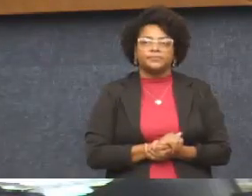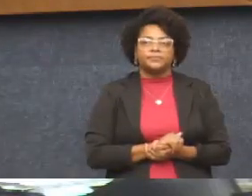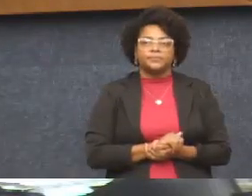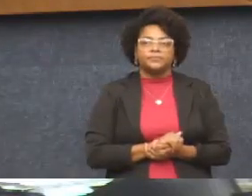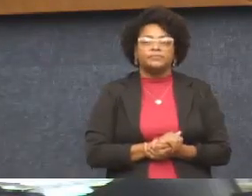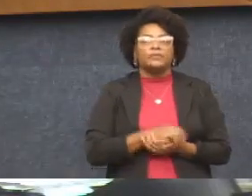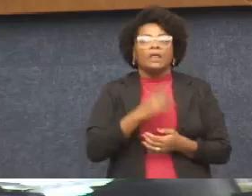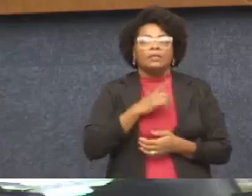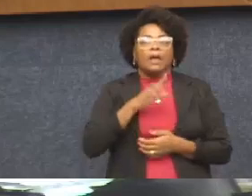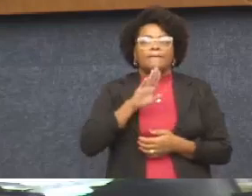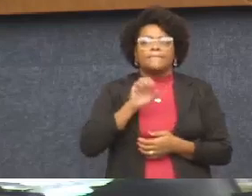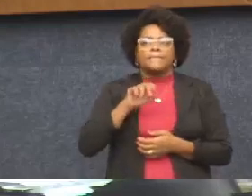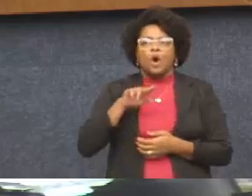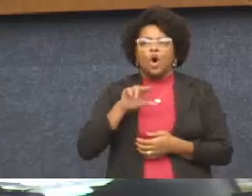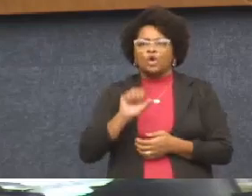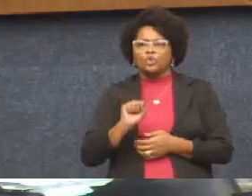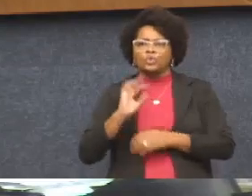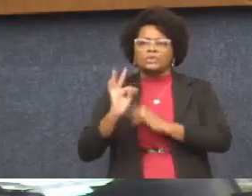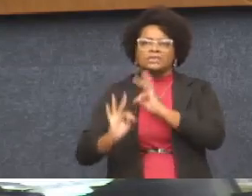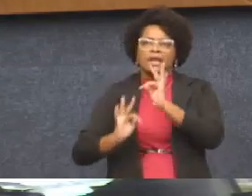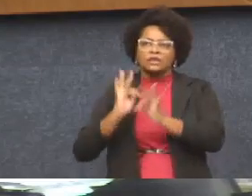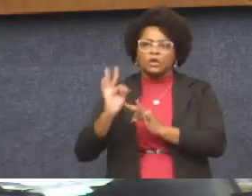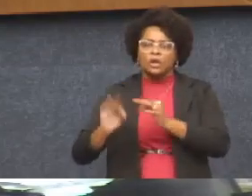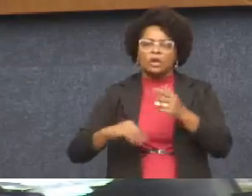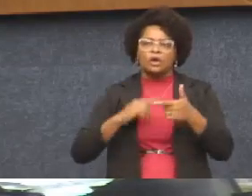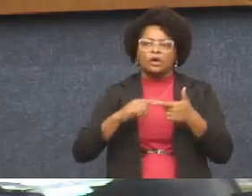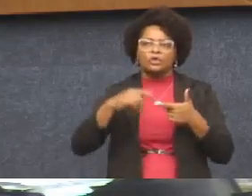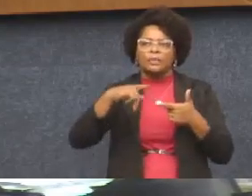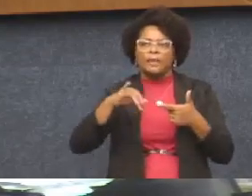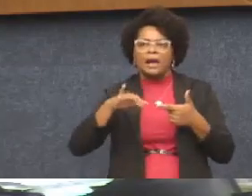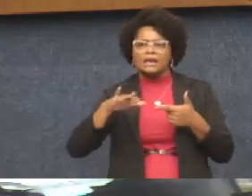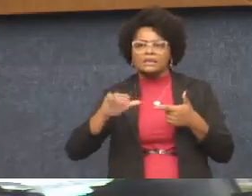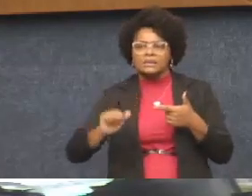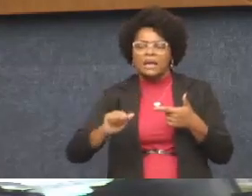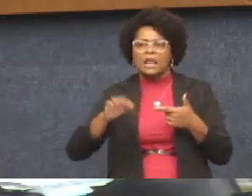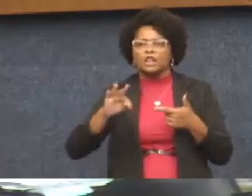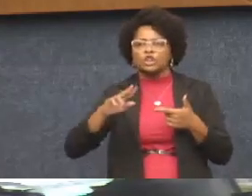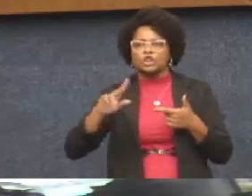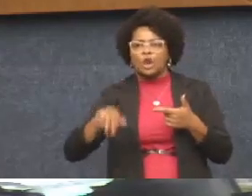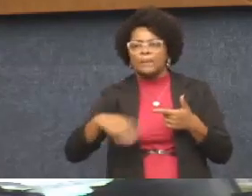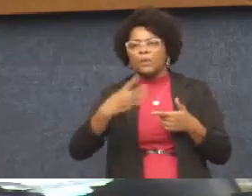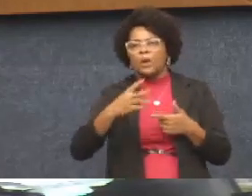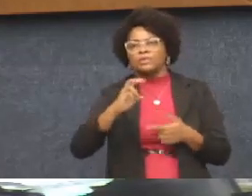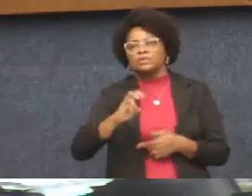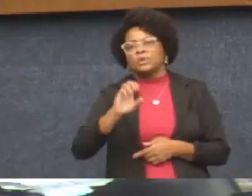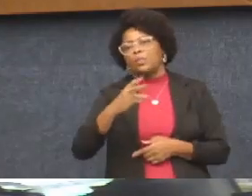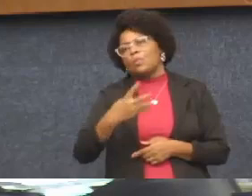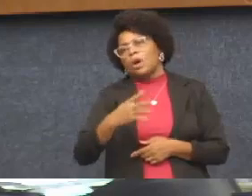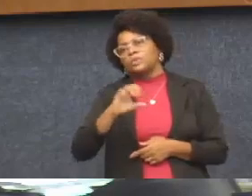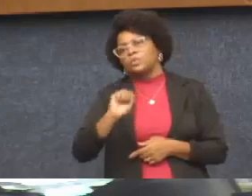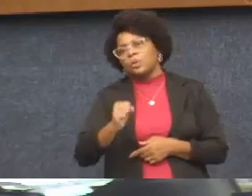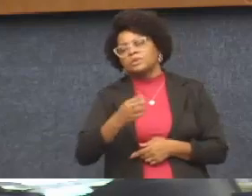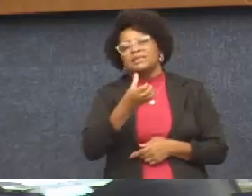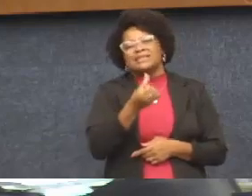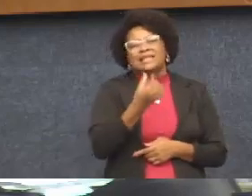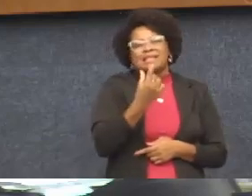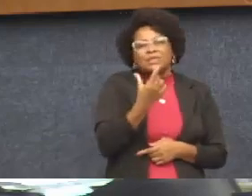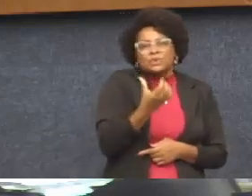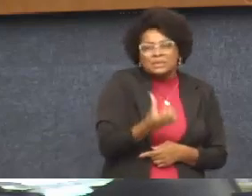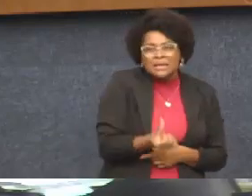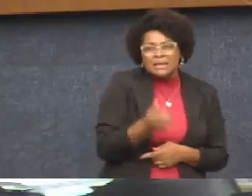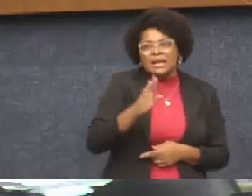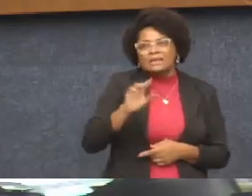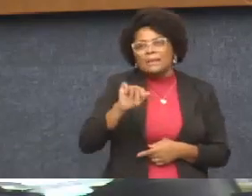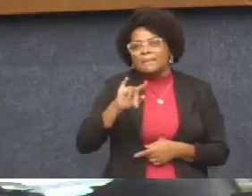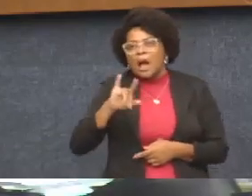Bônus tecnológico, da Marcela Tropi e outros, 4548, 616, do Braulio e outros,